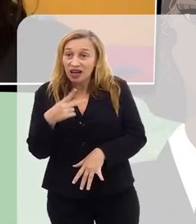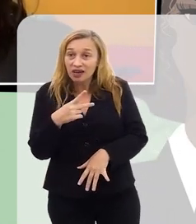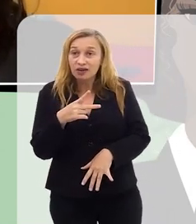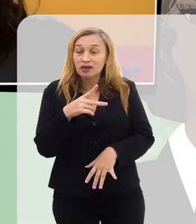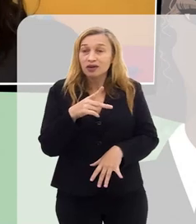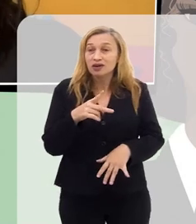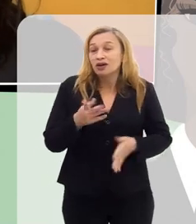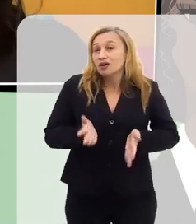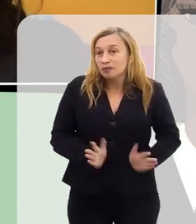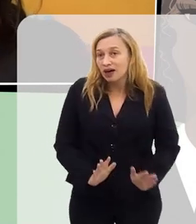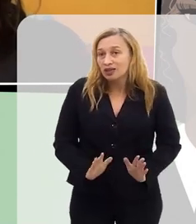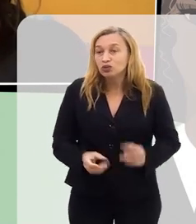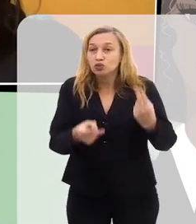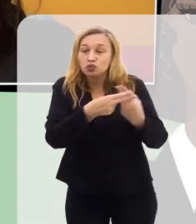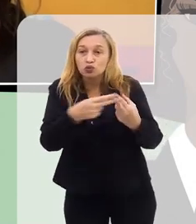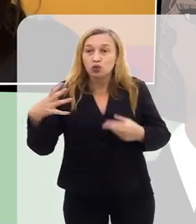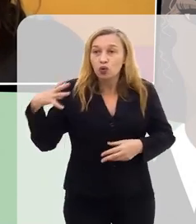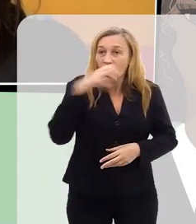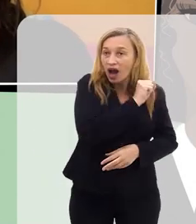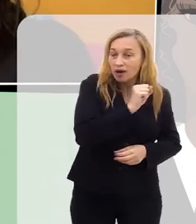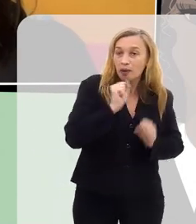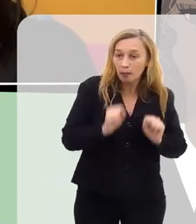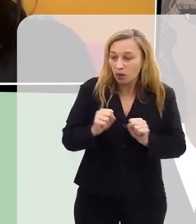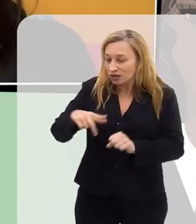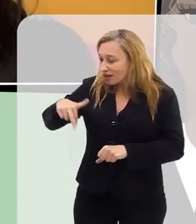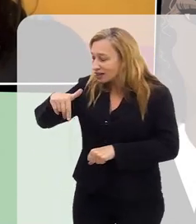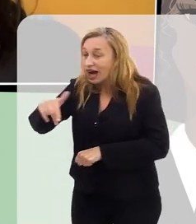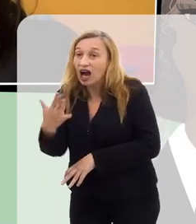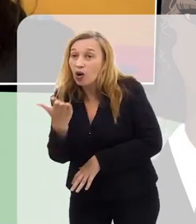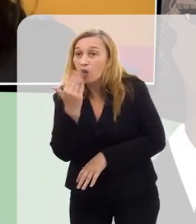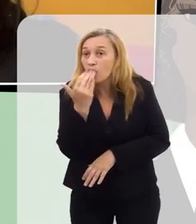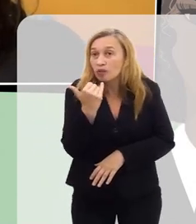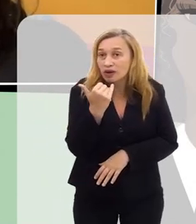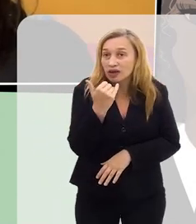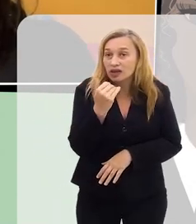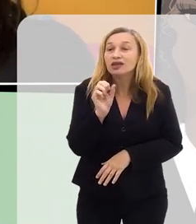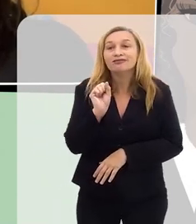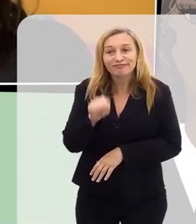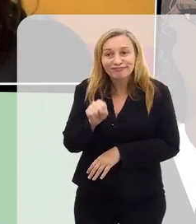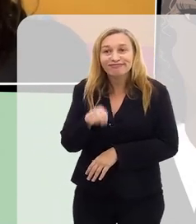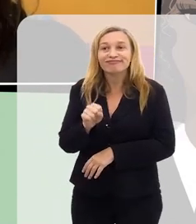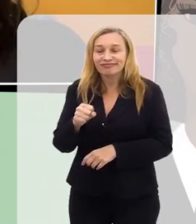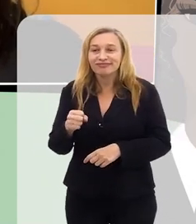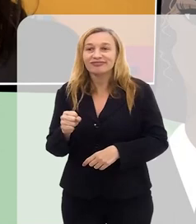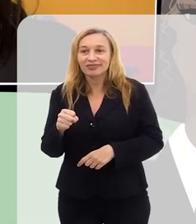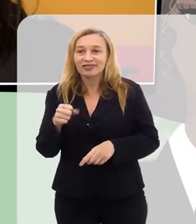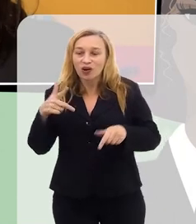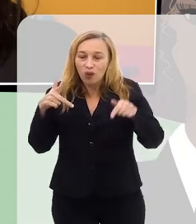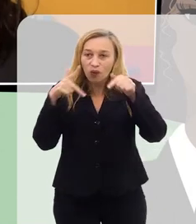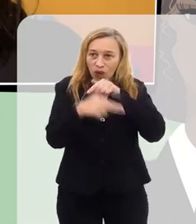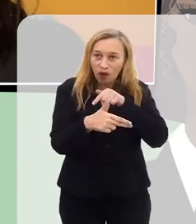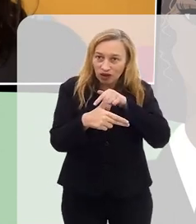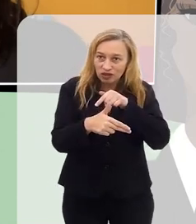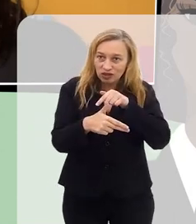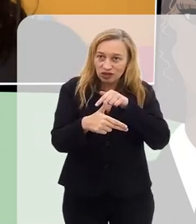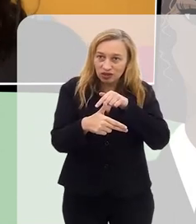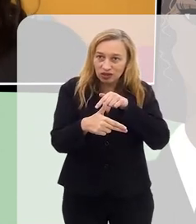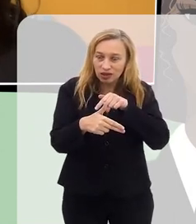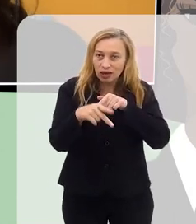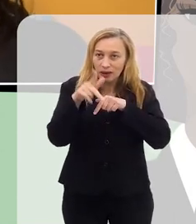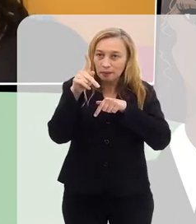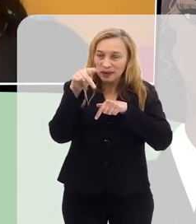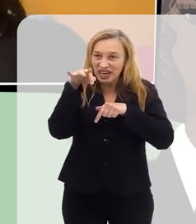falando que o parto da minha mãe foi um parto no SUS, rápido, minha mãe pôde andar, minha mãe pôde comer, e ainda assim ela teve uma episiotomia, que é o